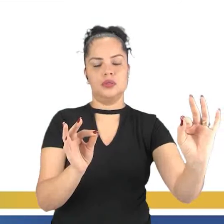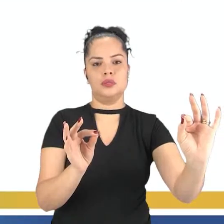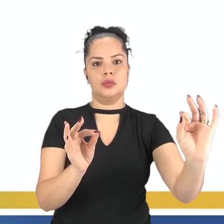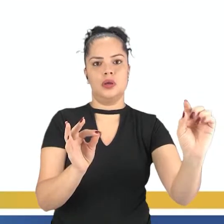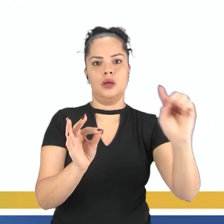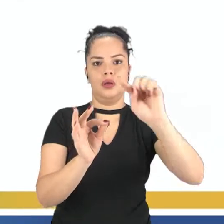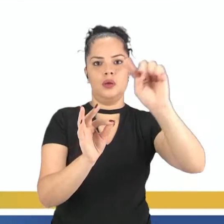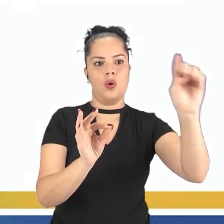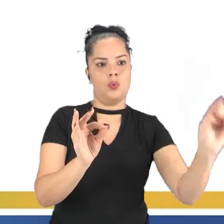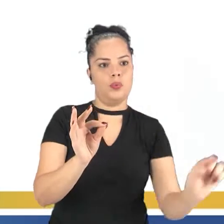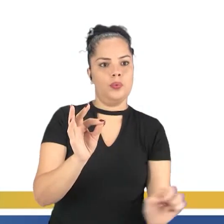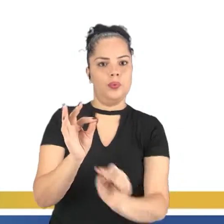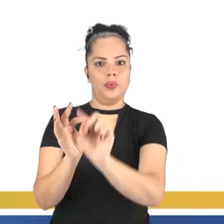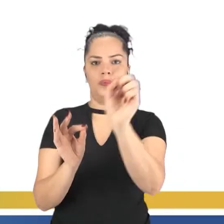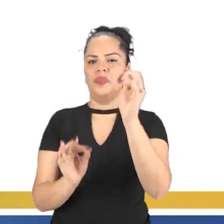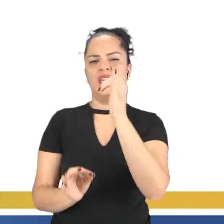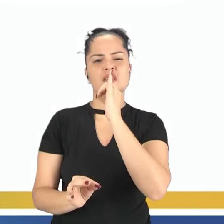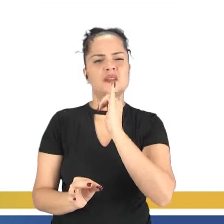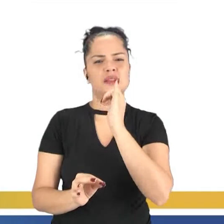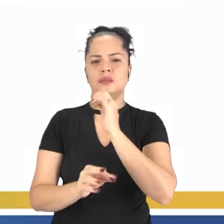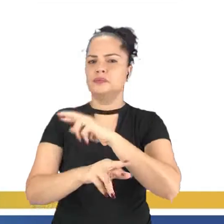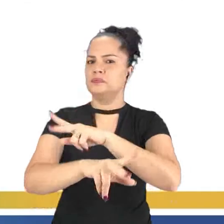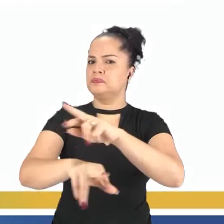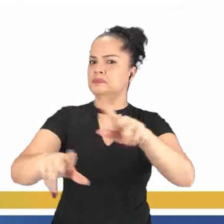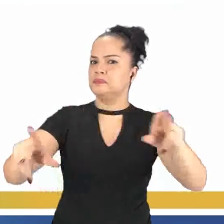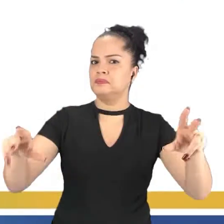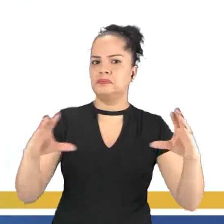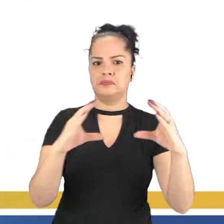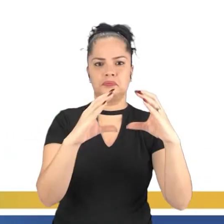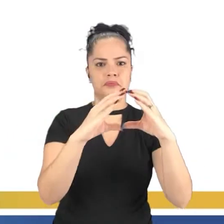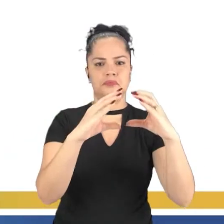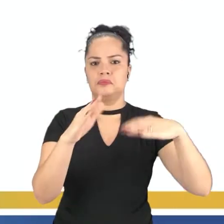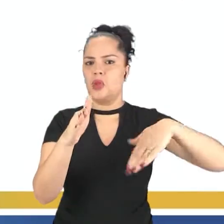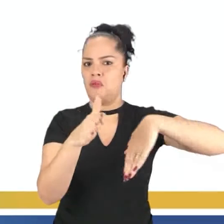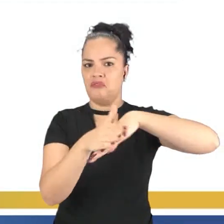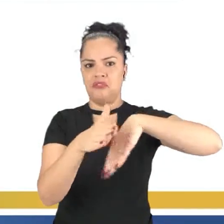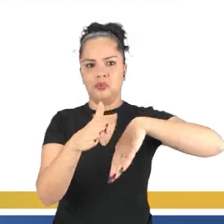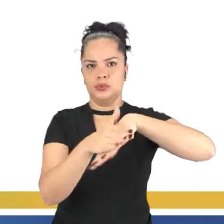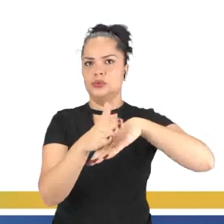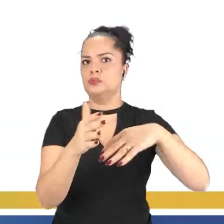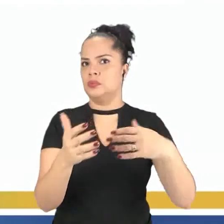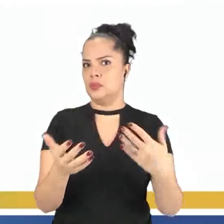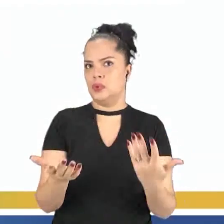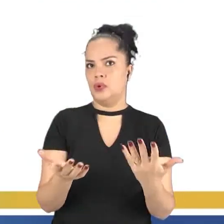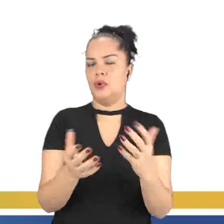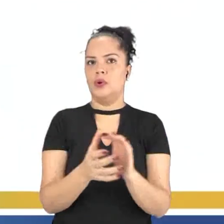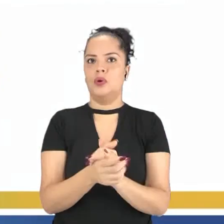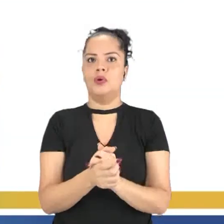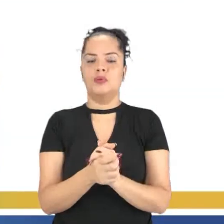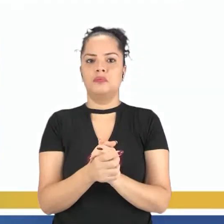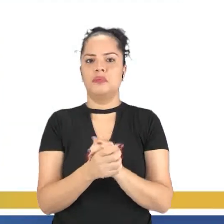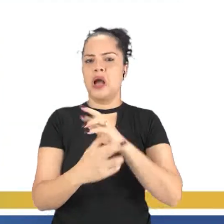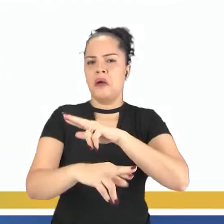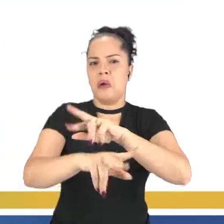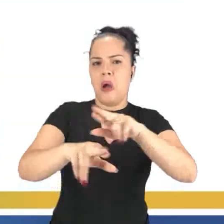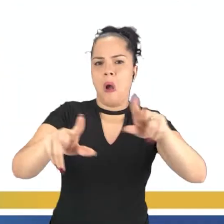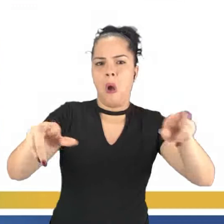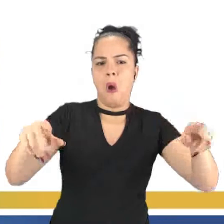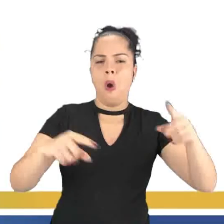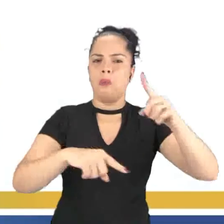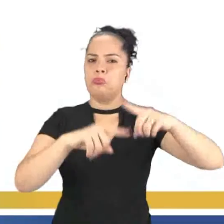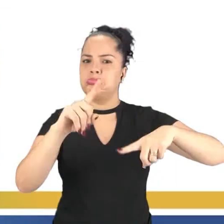faltam. Uma bola de futebol representa uma esfera, né? Se aproxima de uma esfera. Vários